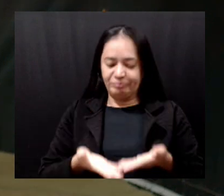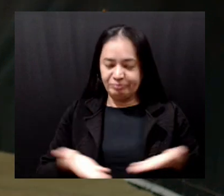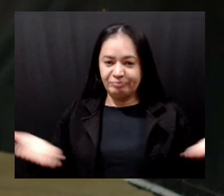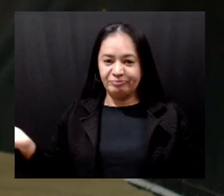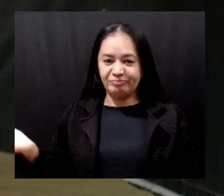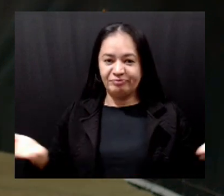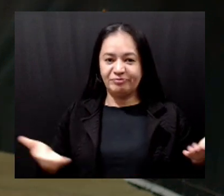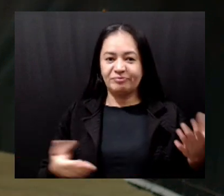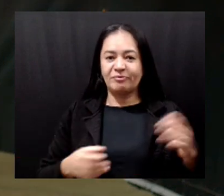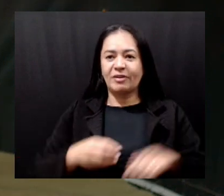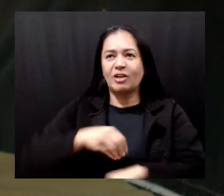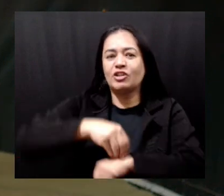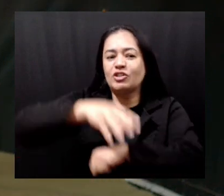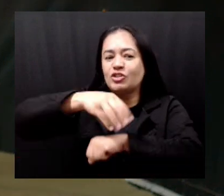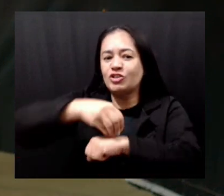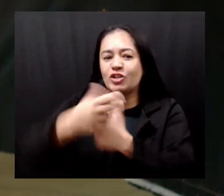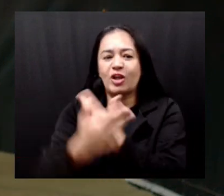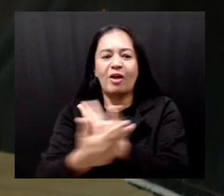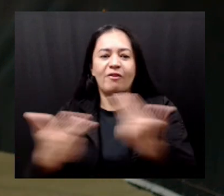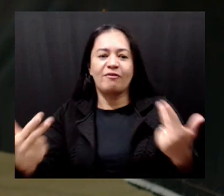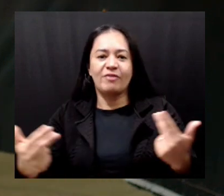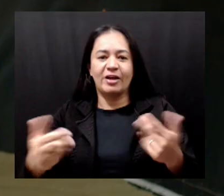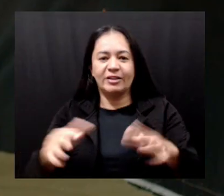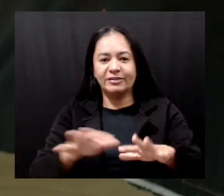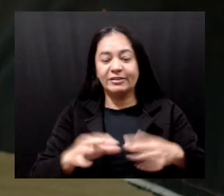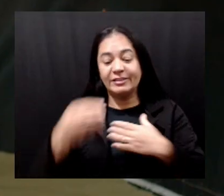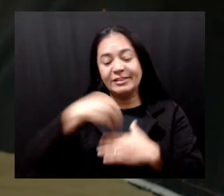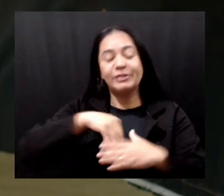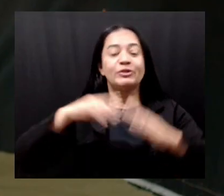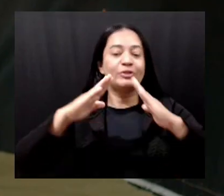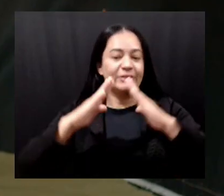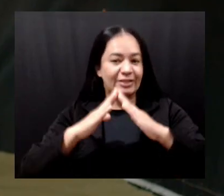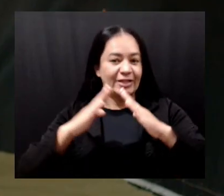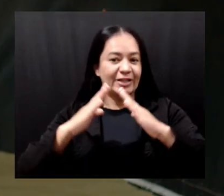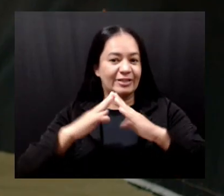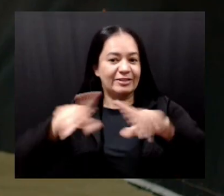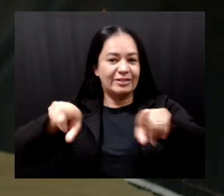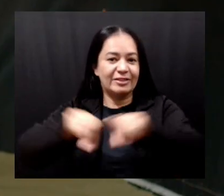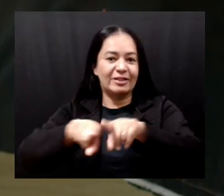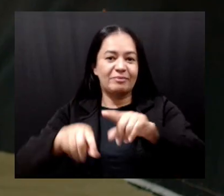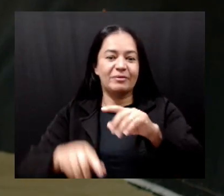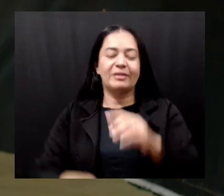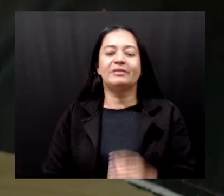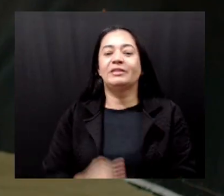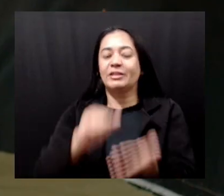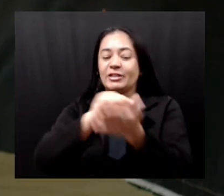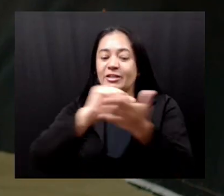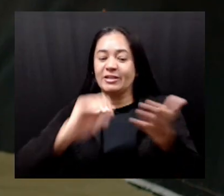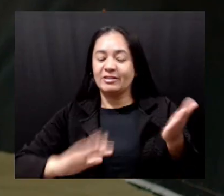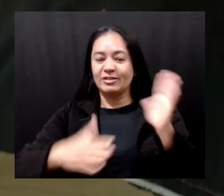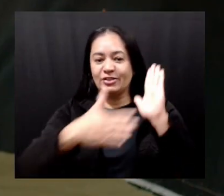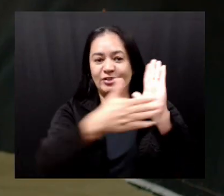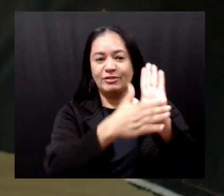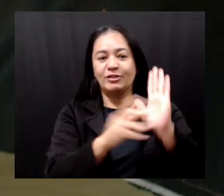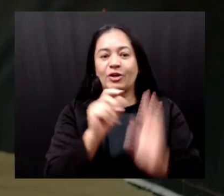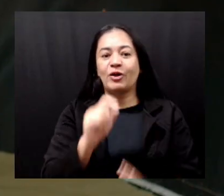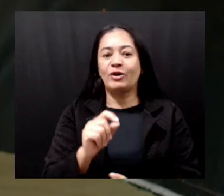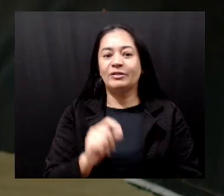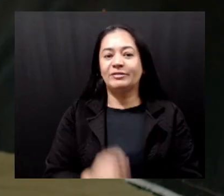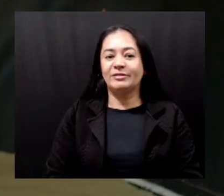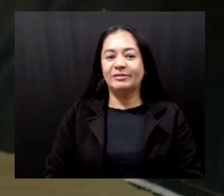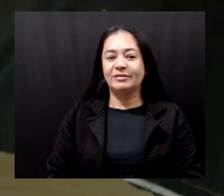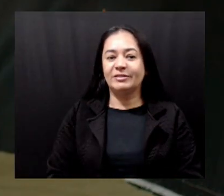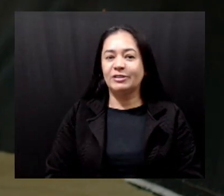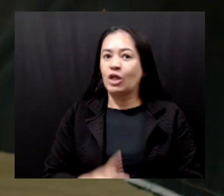de brincadeiras ao ar livre e também dentro de casa. Entre as atividades propostas estão trenó na grama com papelão,